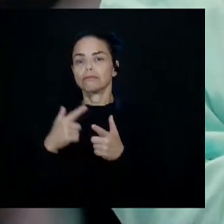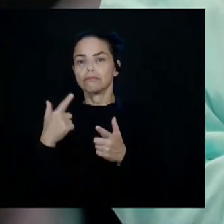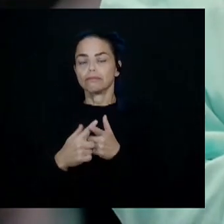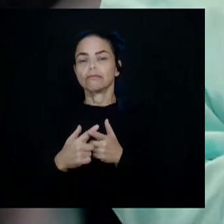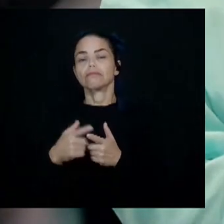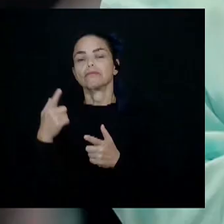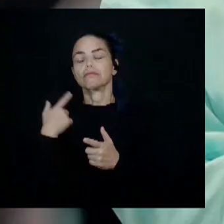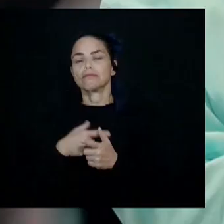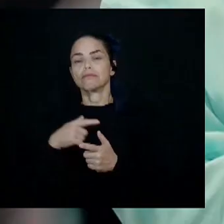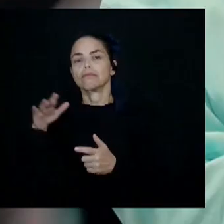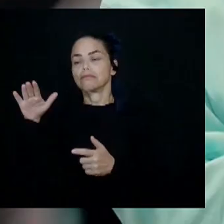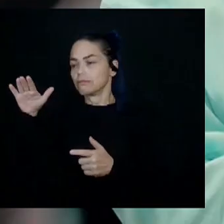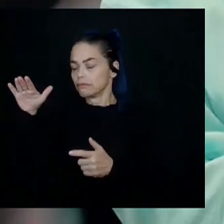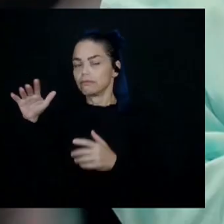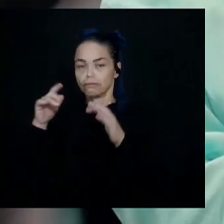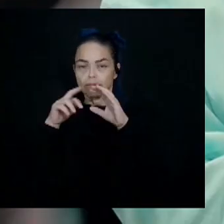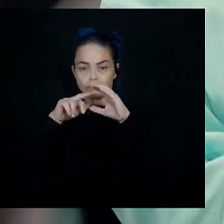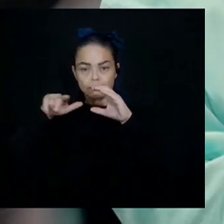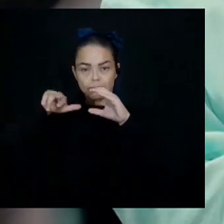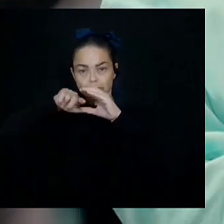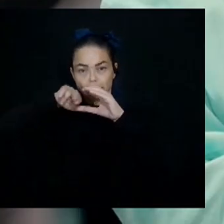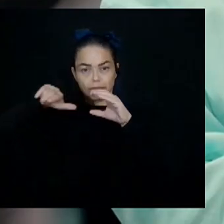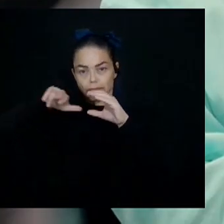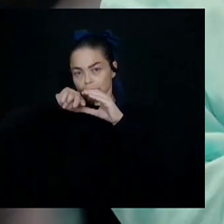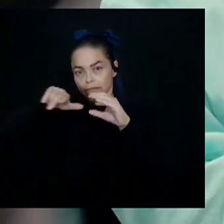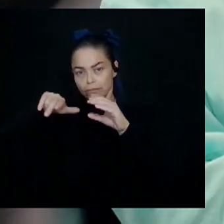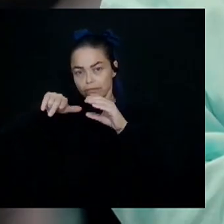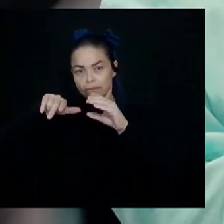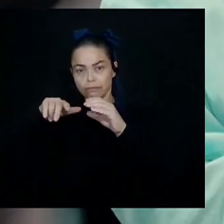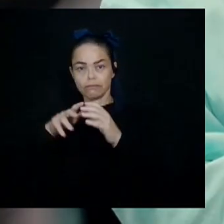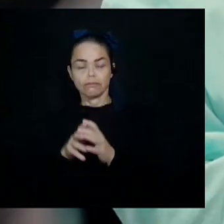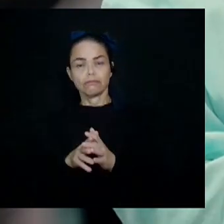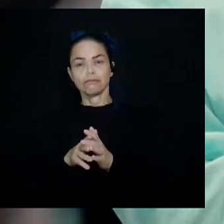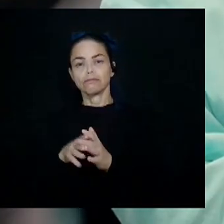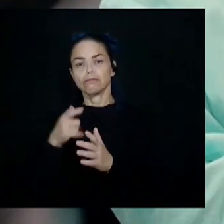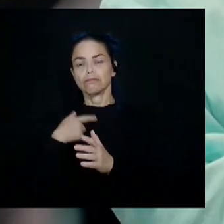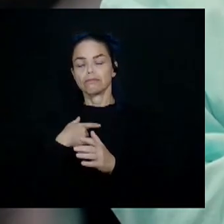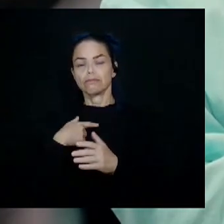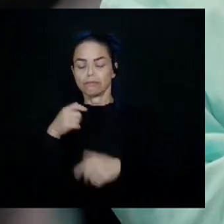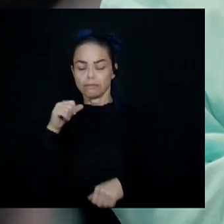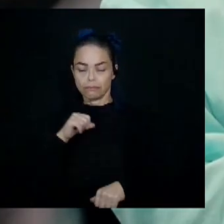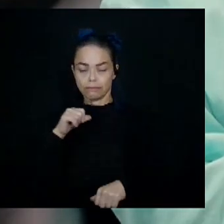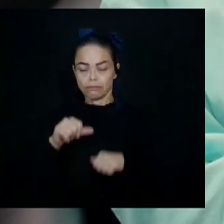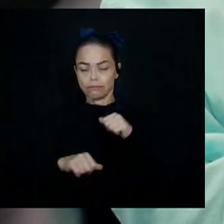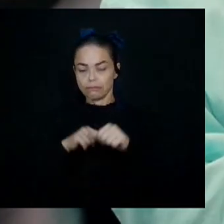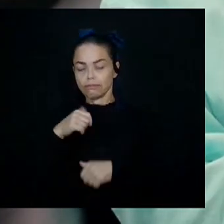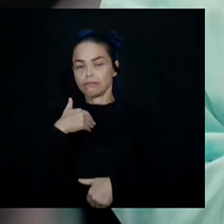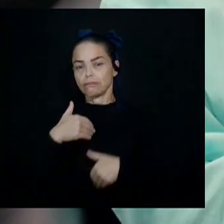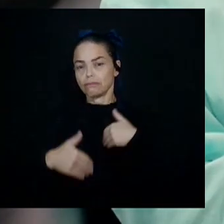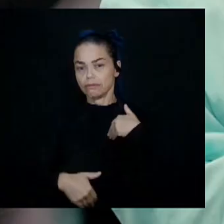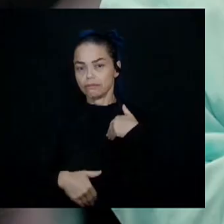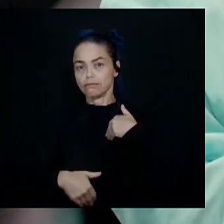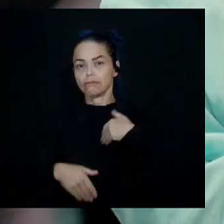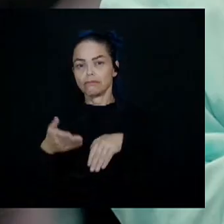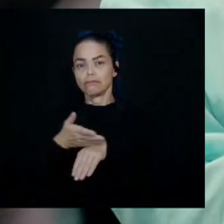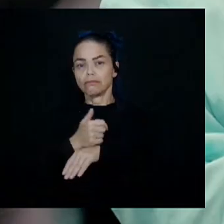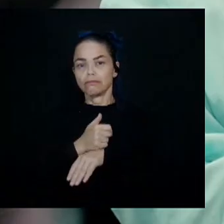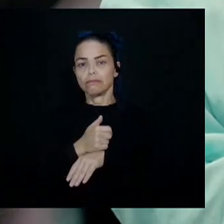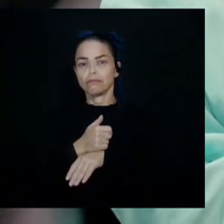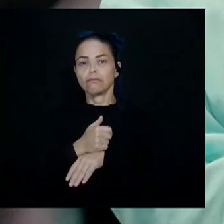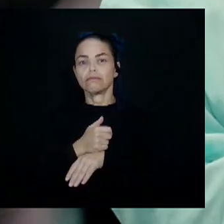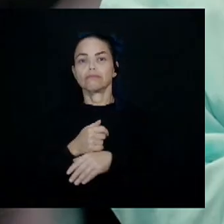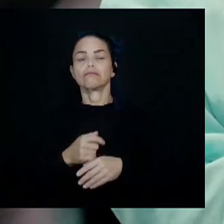criança neurodivergente que não tem filtros, com puberdade precoce, que esses caracteres